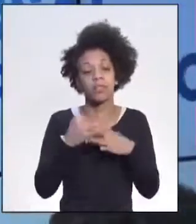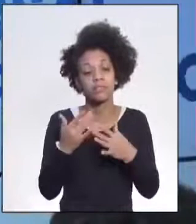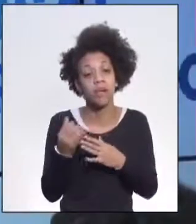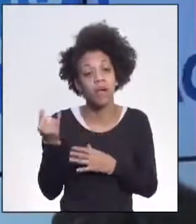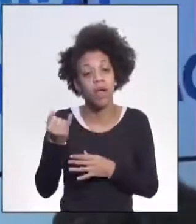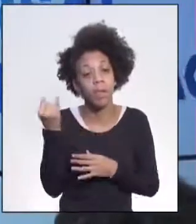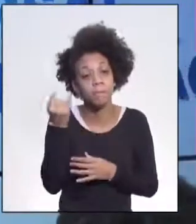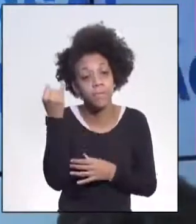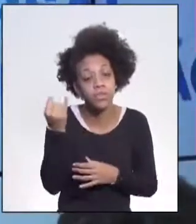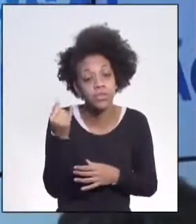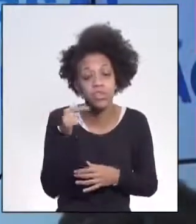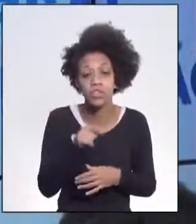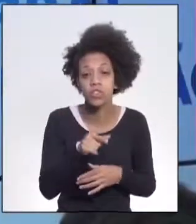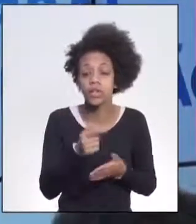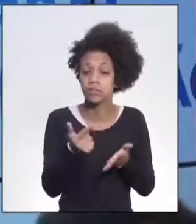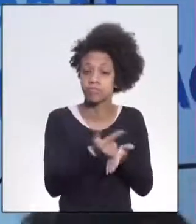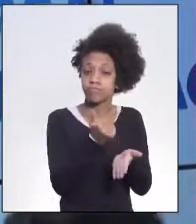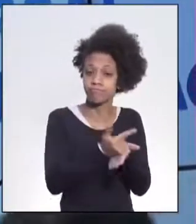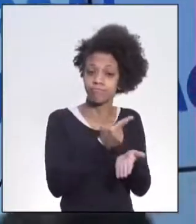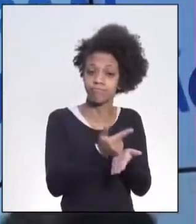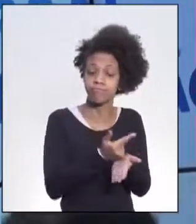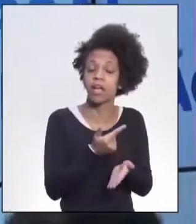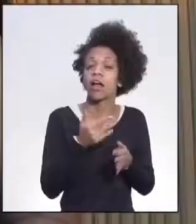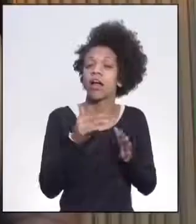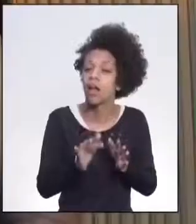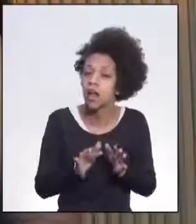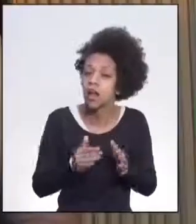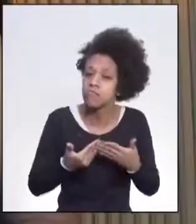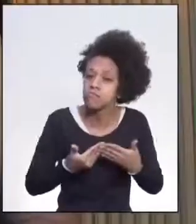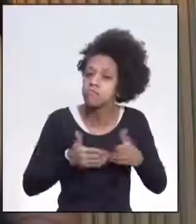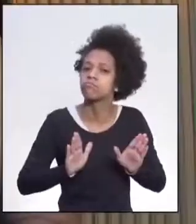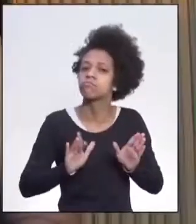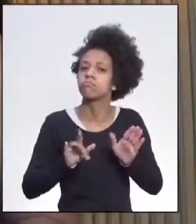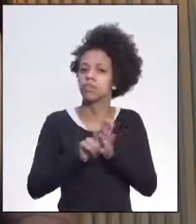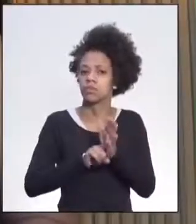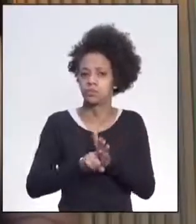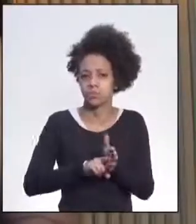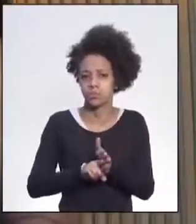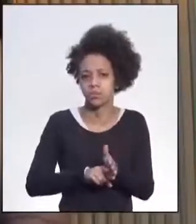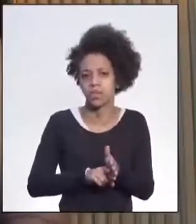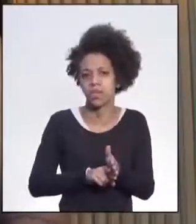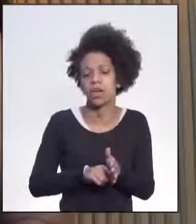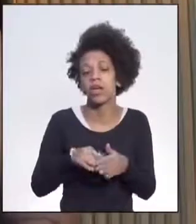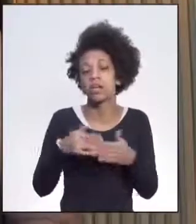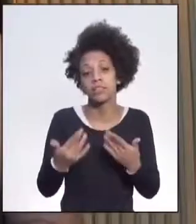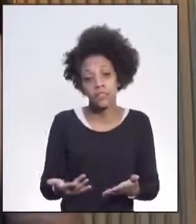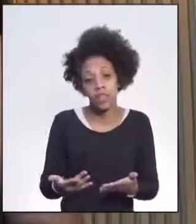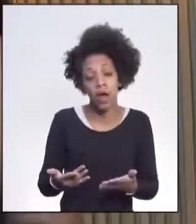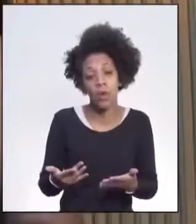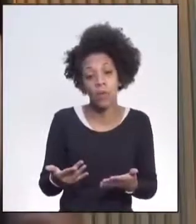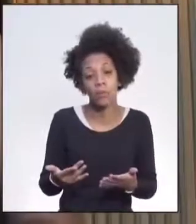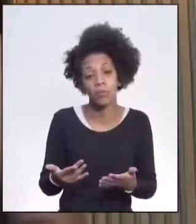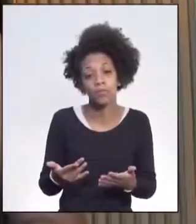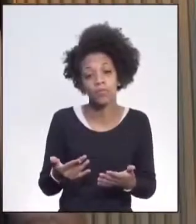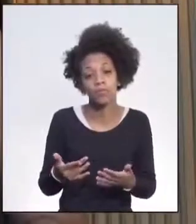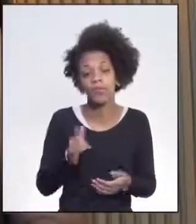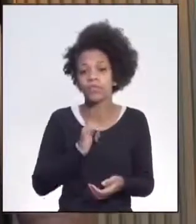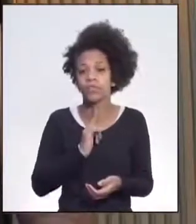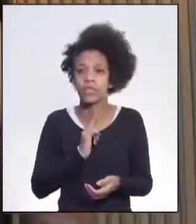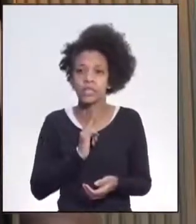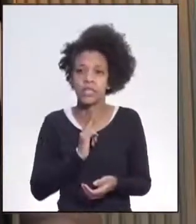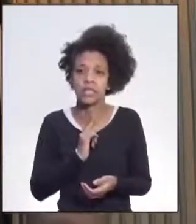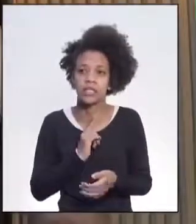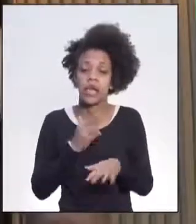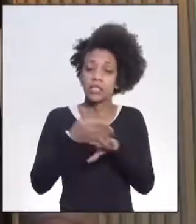muito importante que essa literatura ela esteja à disposição dos pesquisadores. Desta forma, você tendo